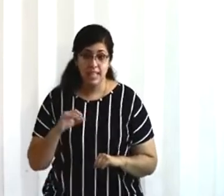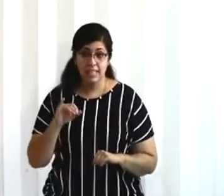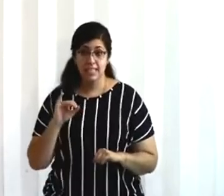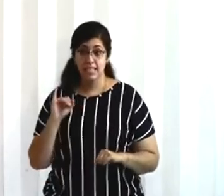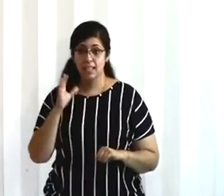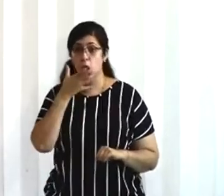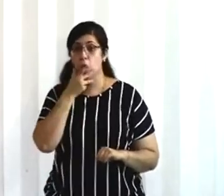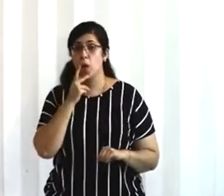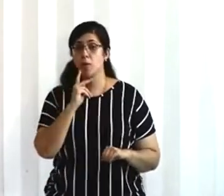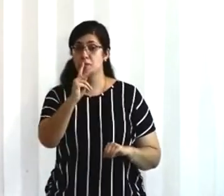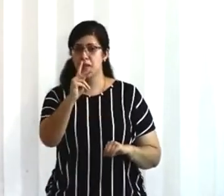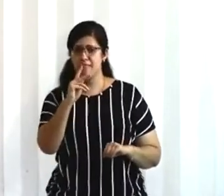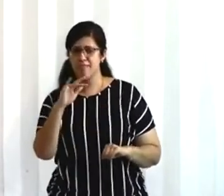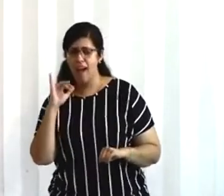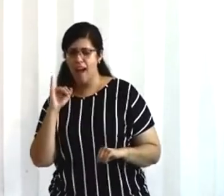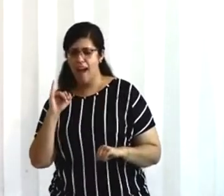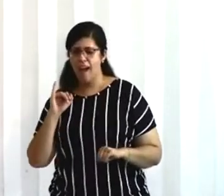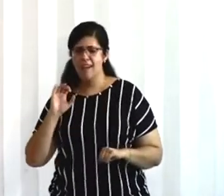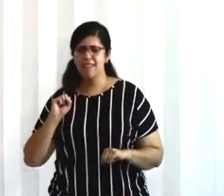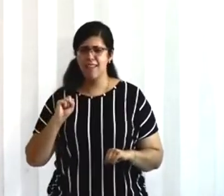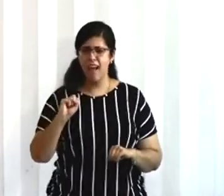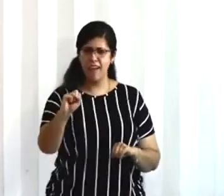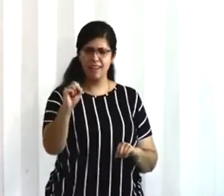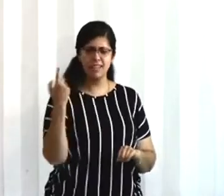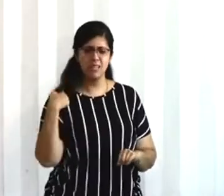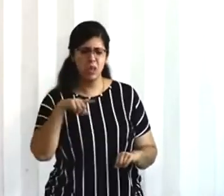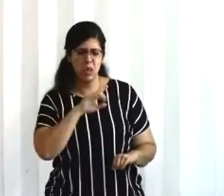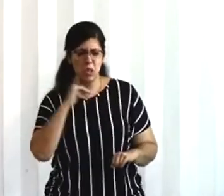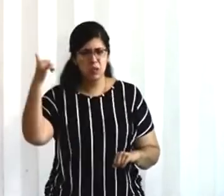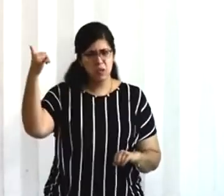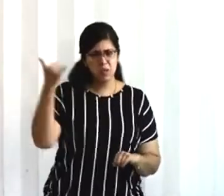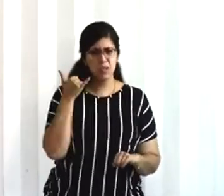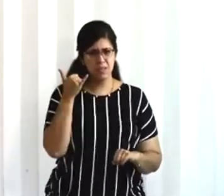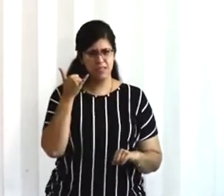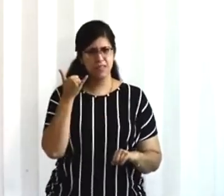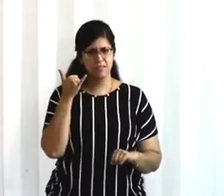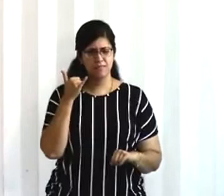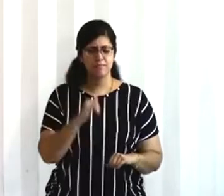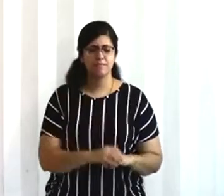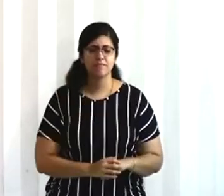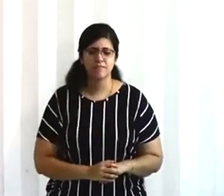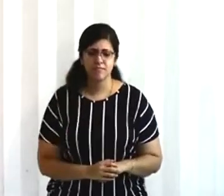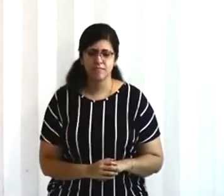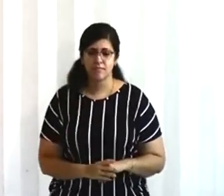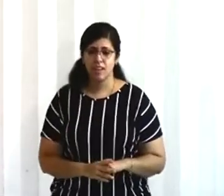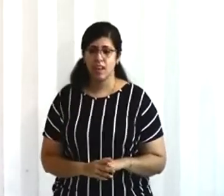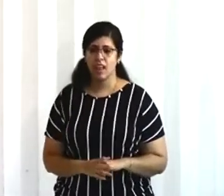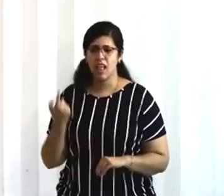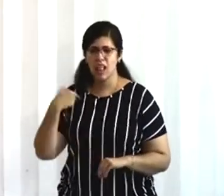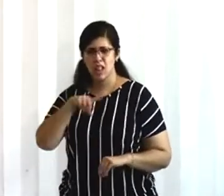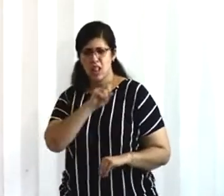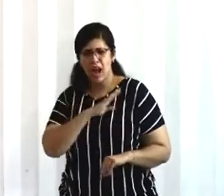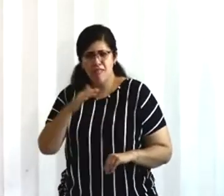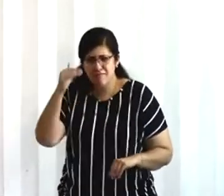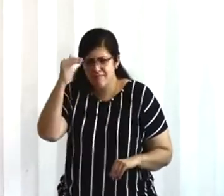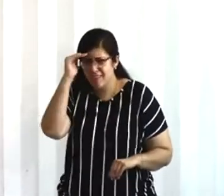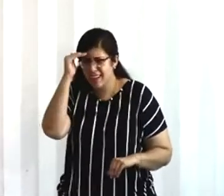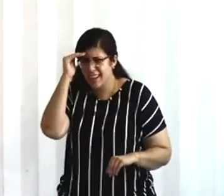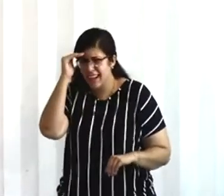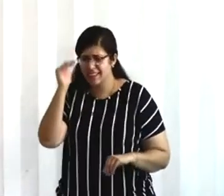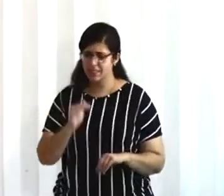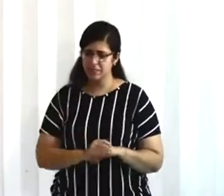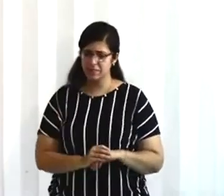traz para o povo de Israel. Uma mensagem muito importante para que eles compreendessem